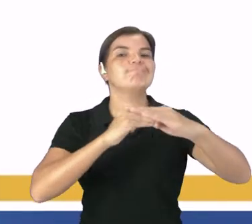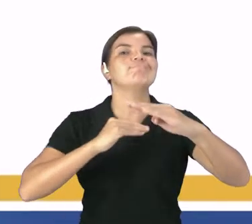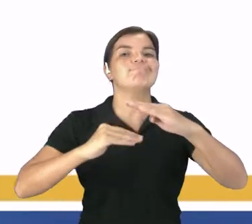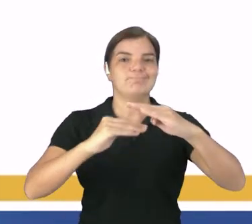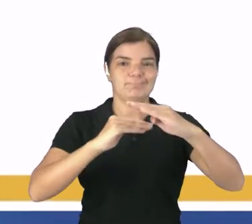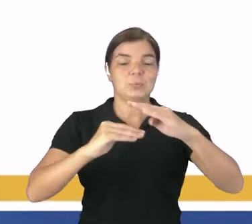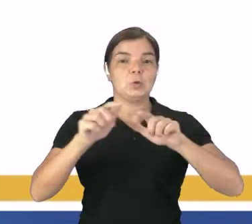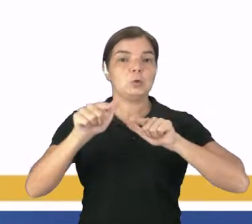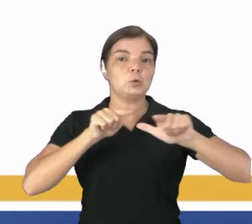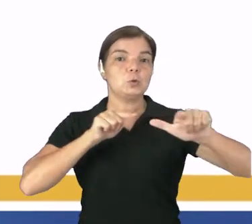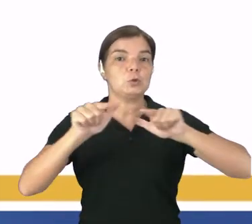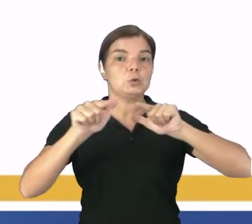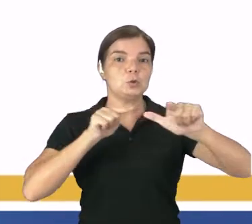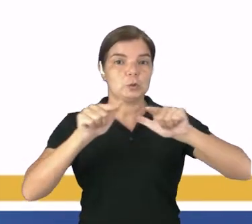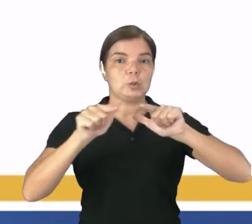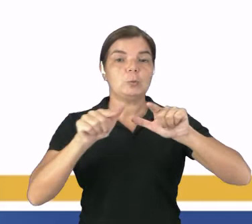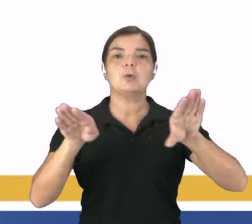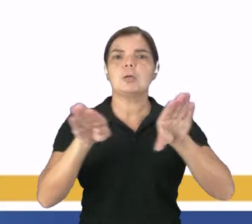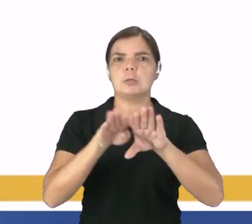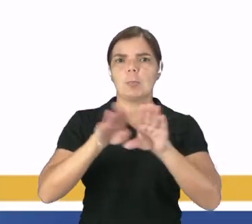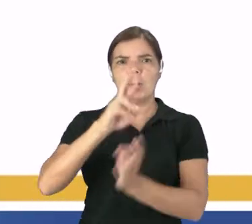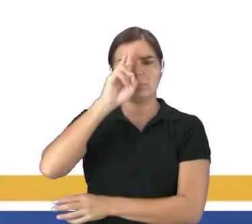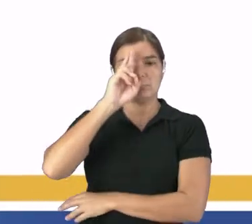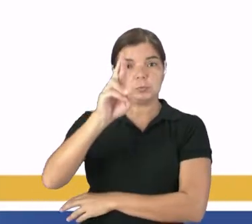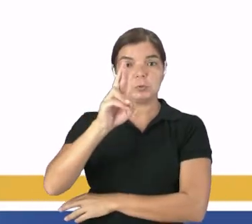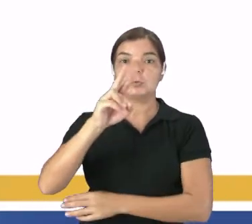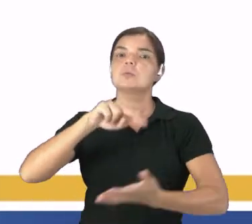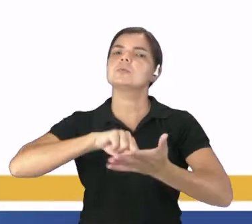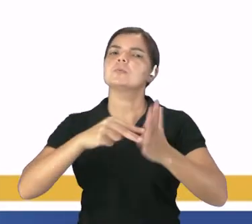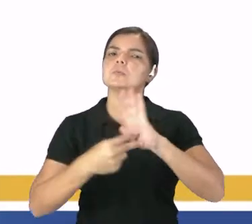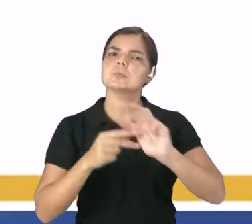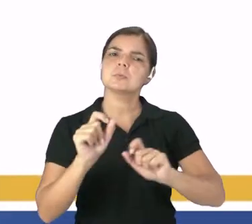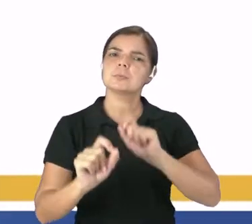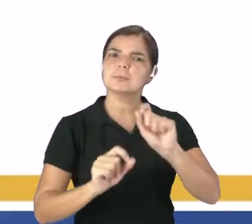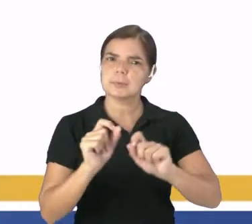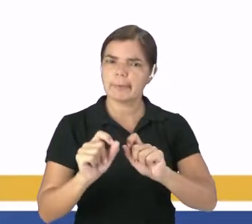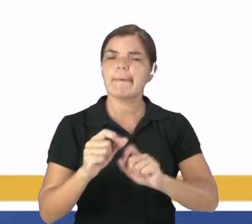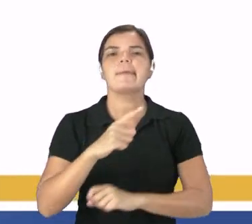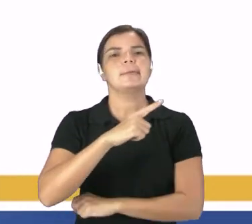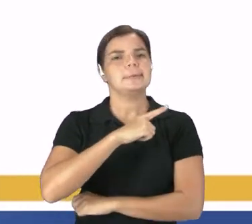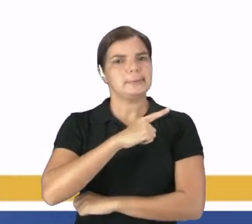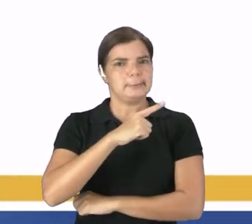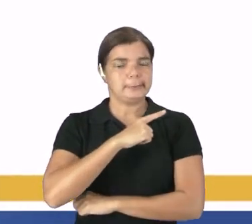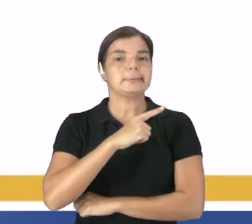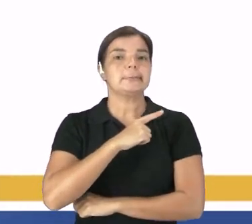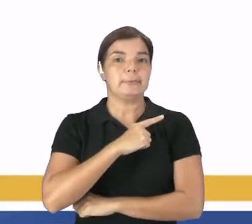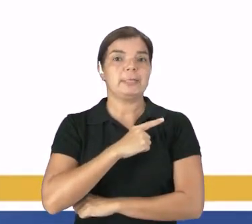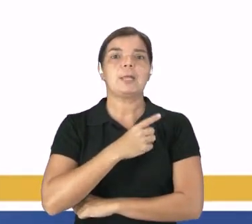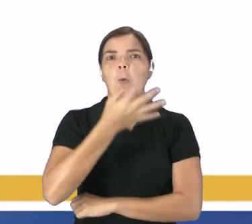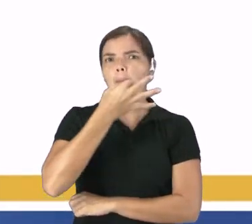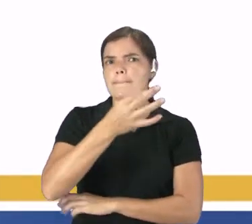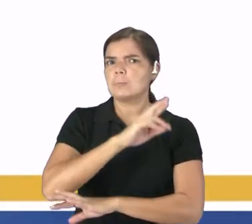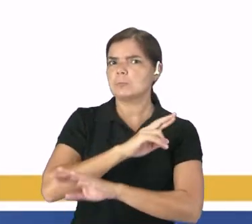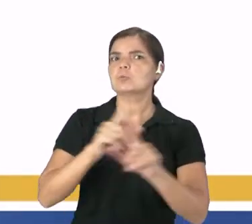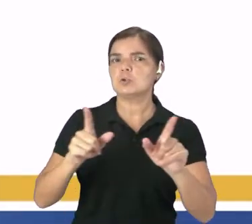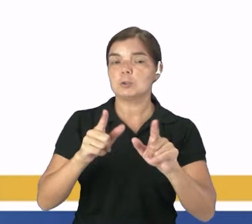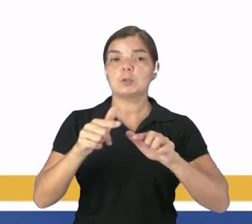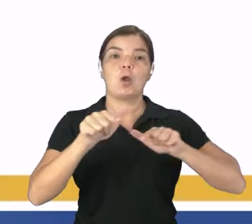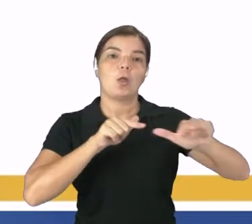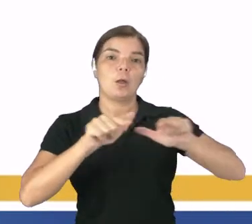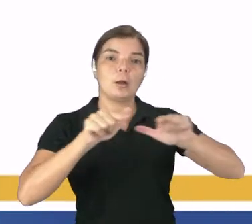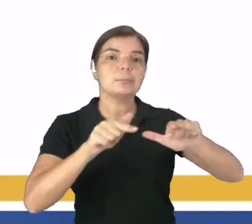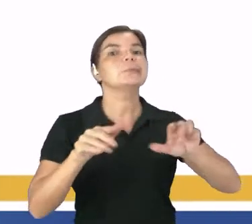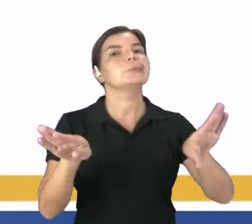desigual relação entre o trabalhador e o patrão. Ou seja, vai se ter uma divergência entre o capital